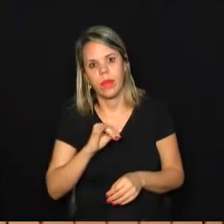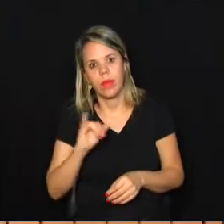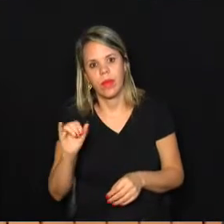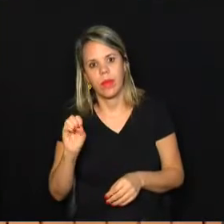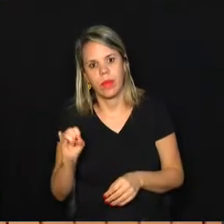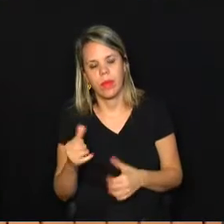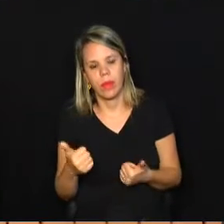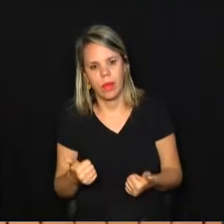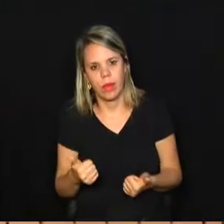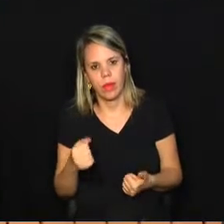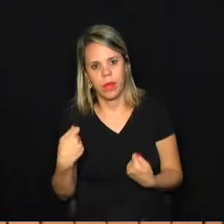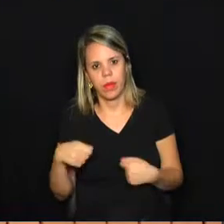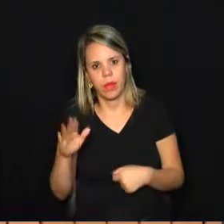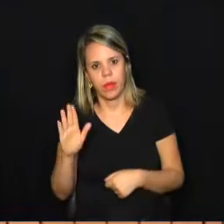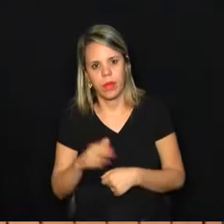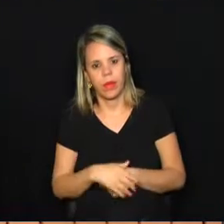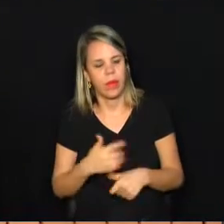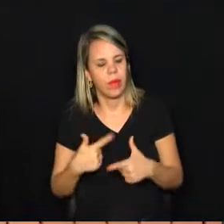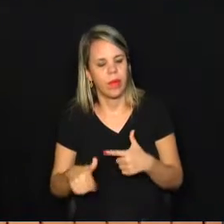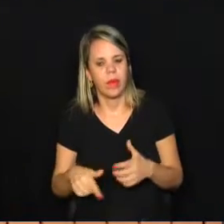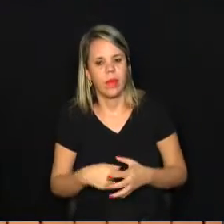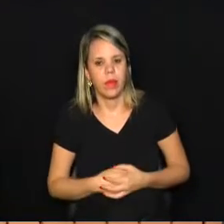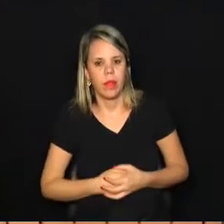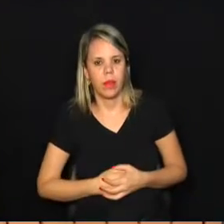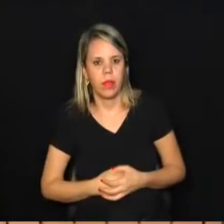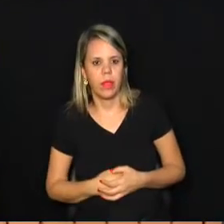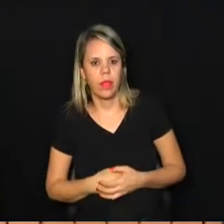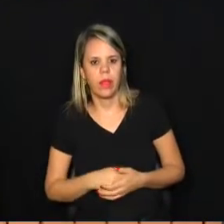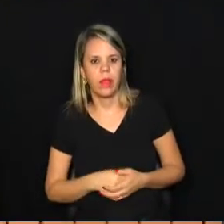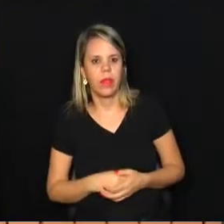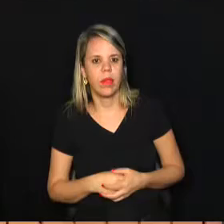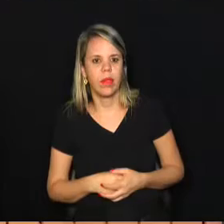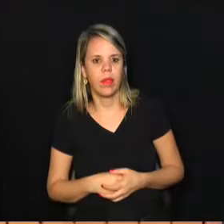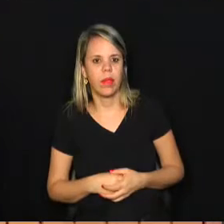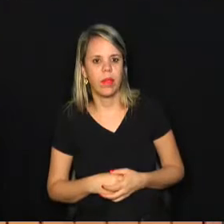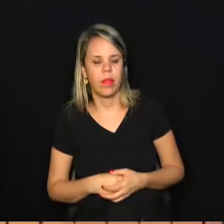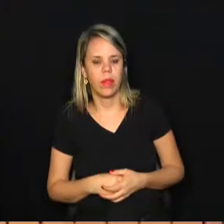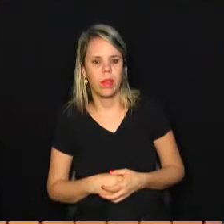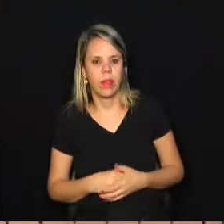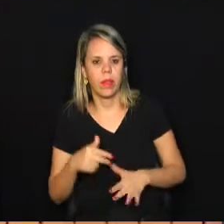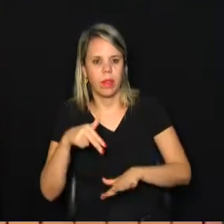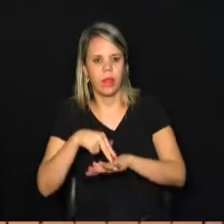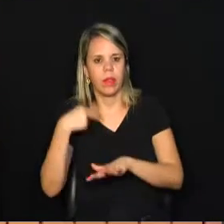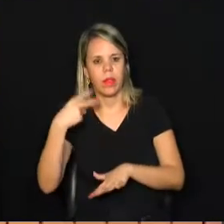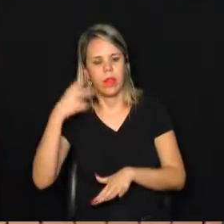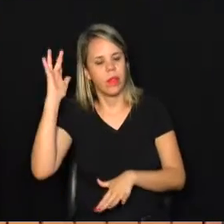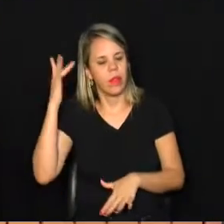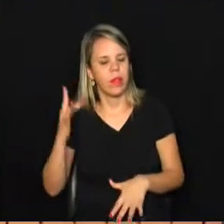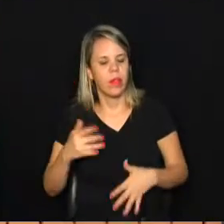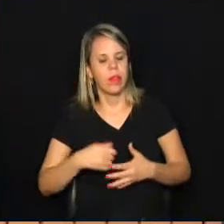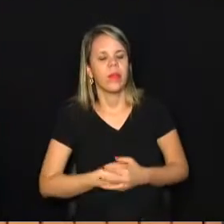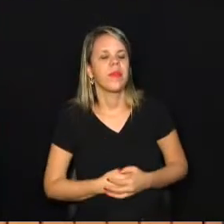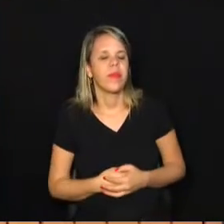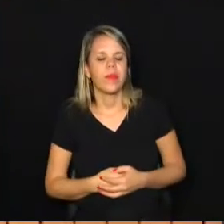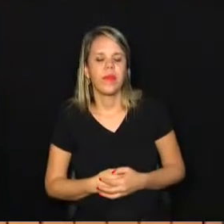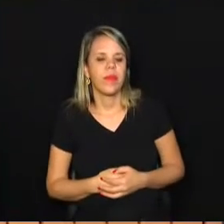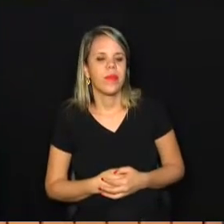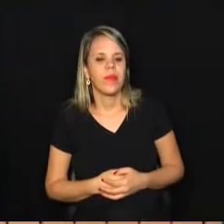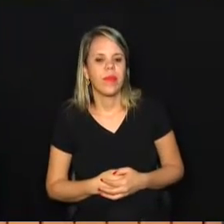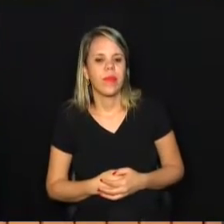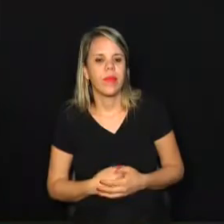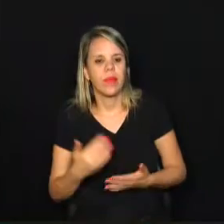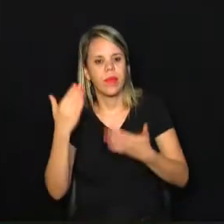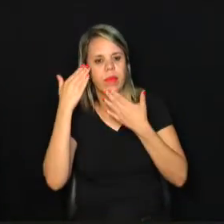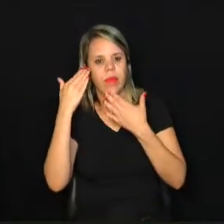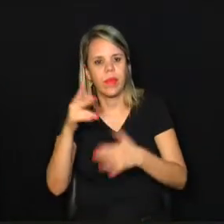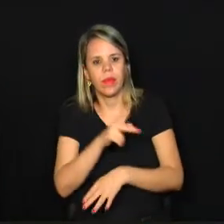se precisar de mais, tá bom? Não tem problema, mas eu aviso, tá bom? Com a palavra, a vereadora Guida Calisto.